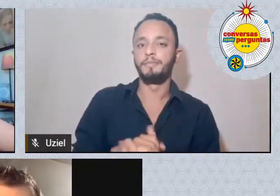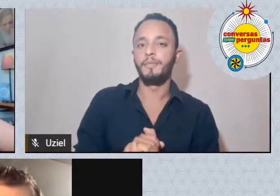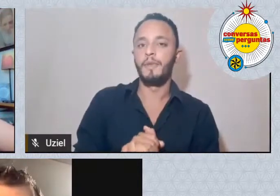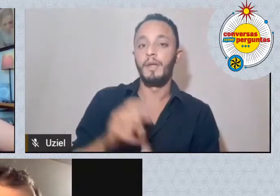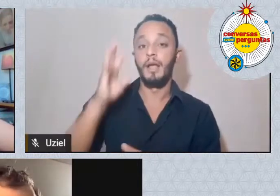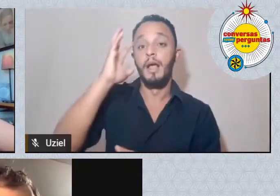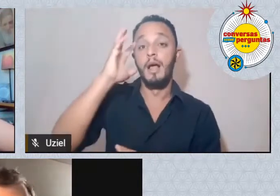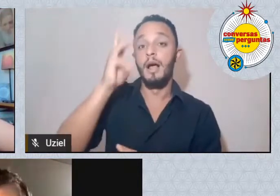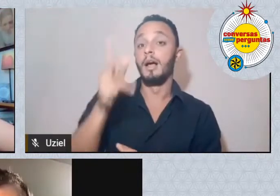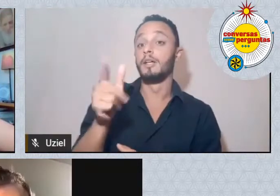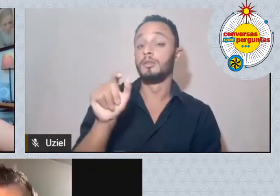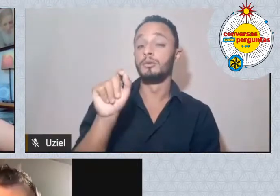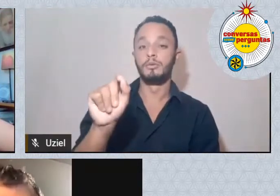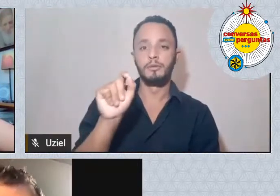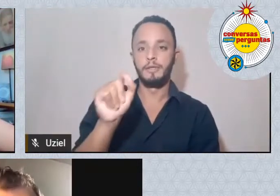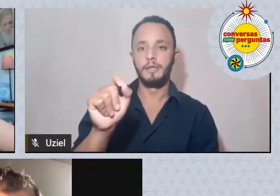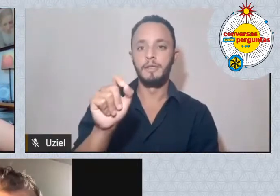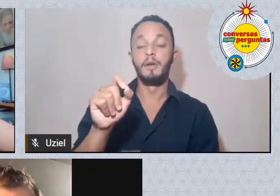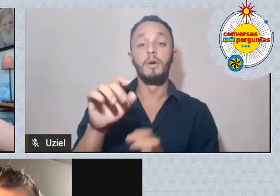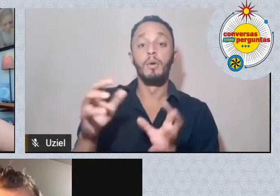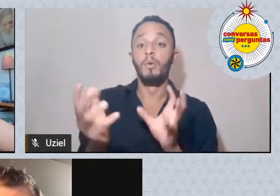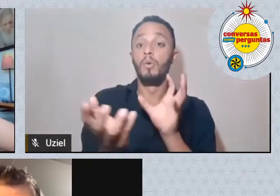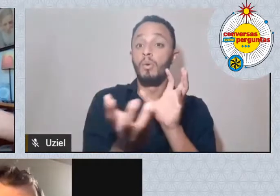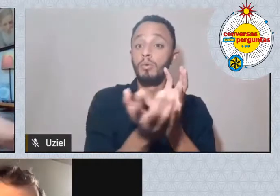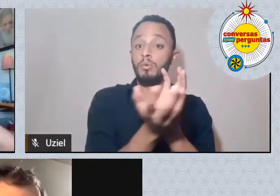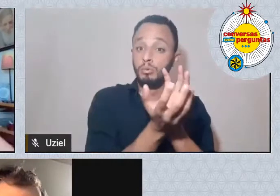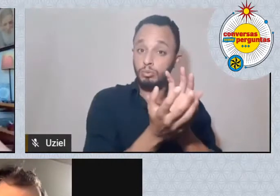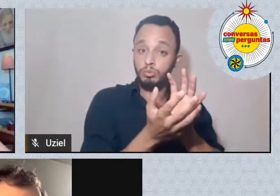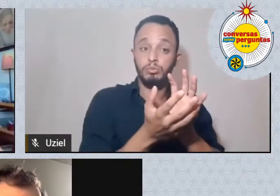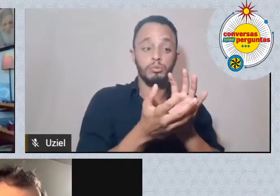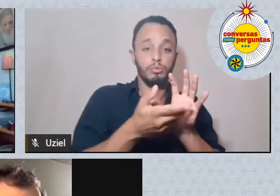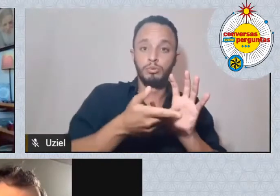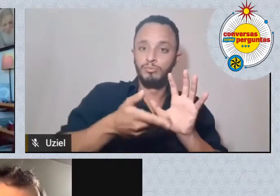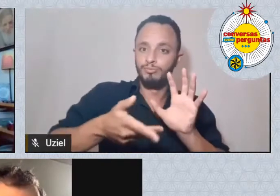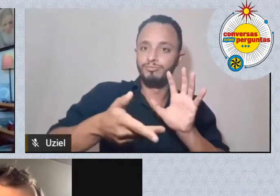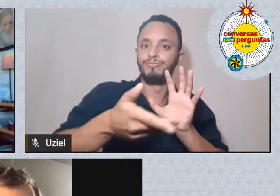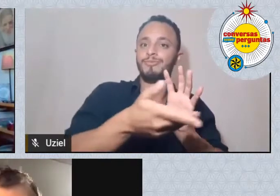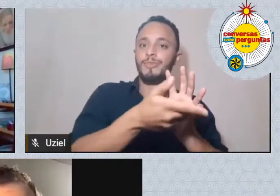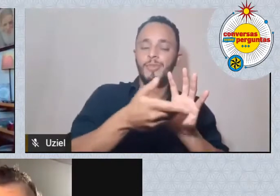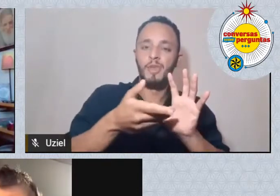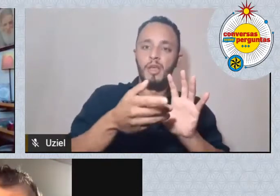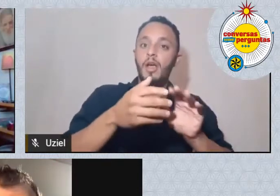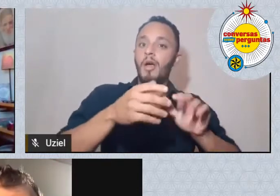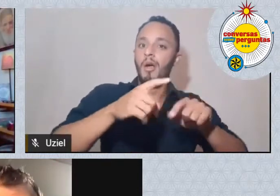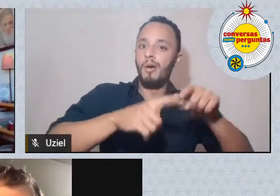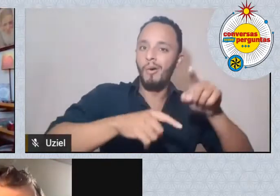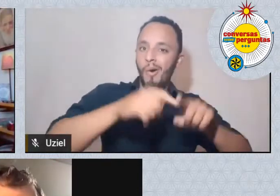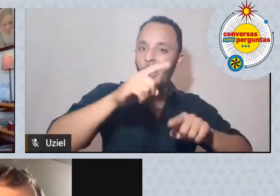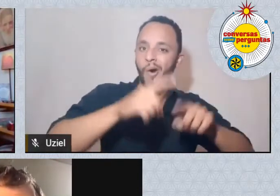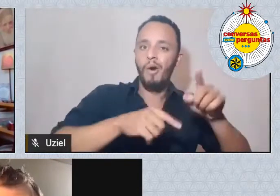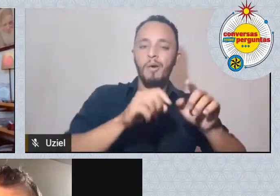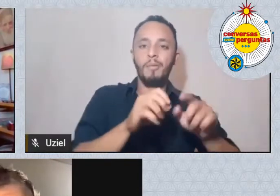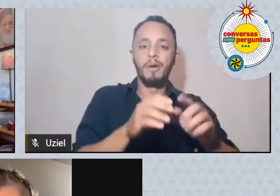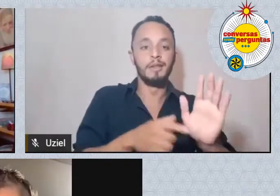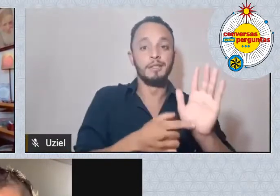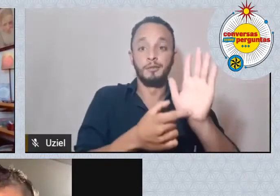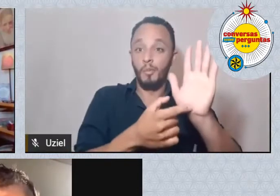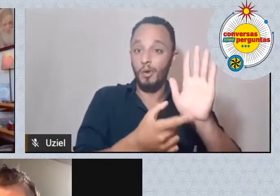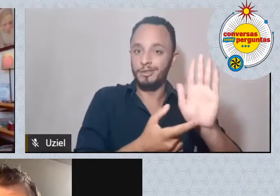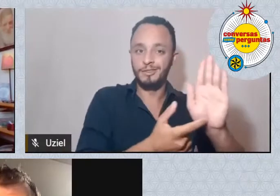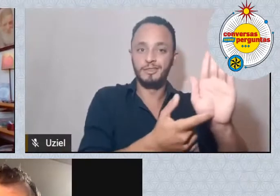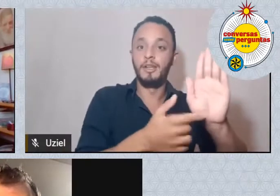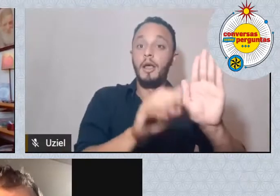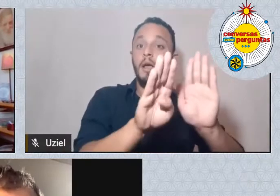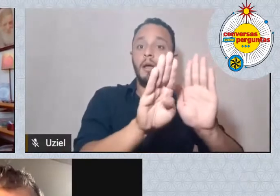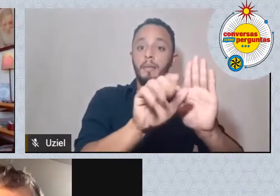enfatizando um conjunto de obras, né? Na verdade, exposições ocorridas em Barcelona,